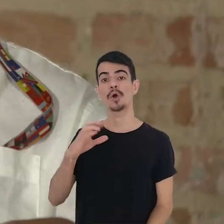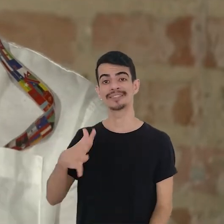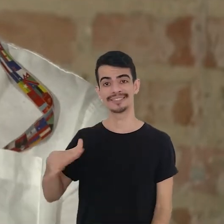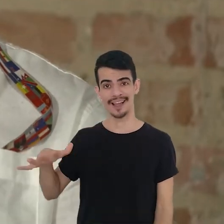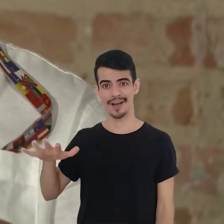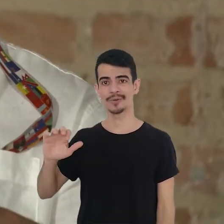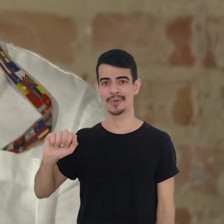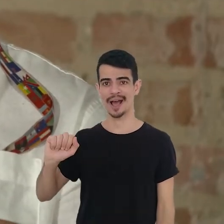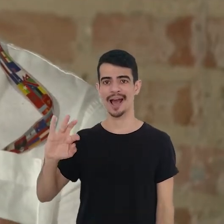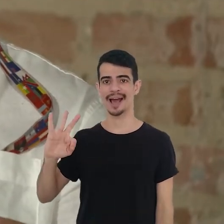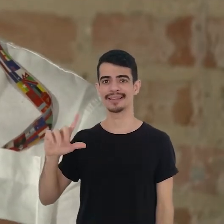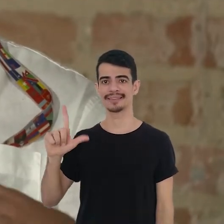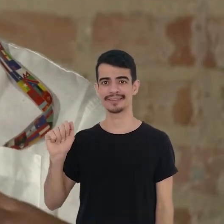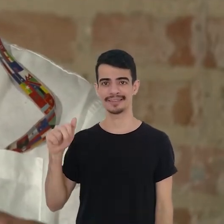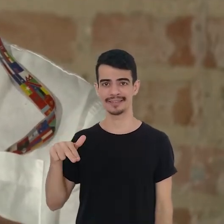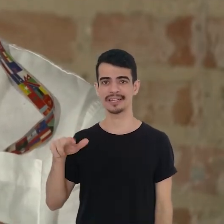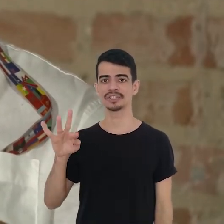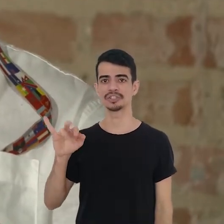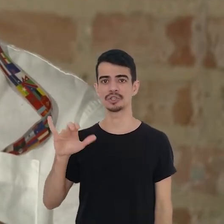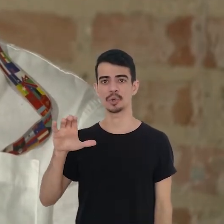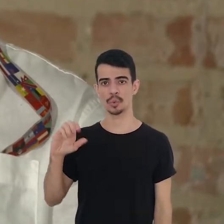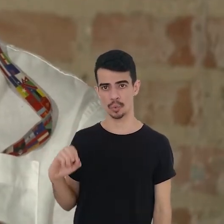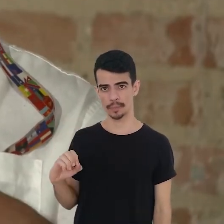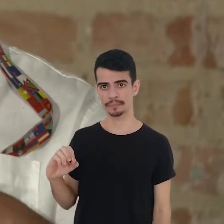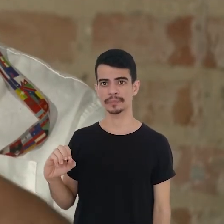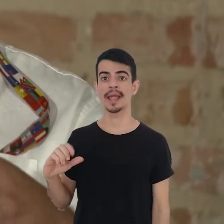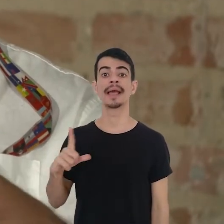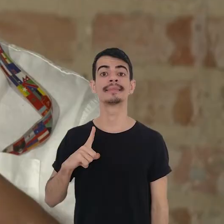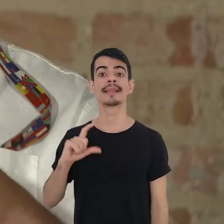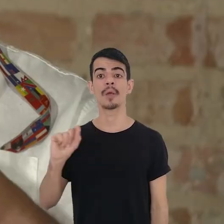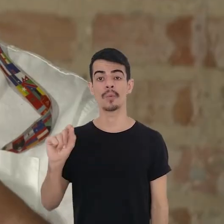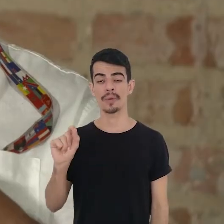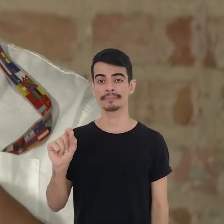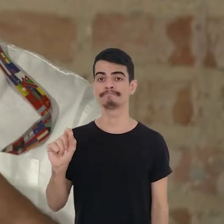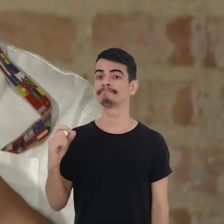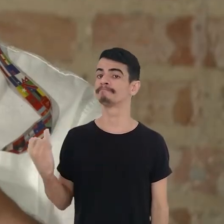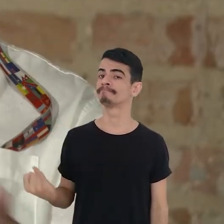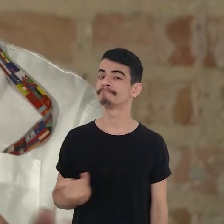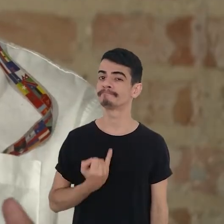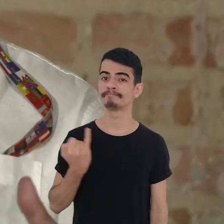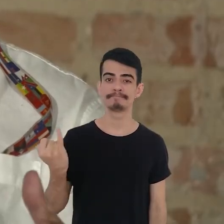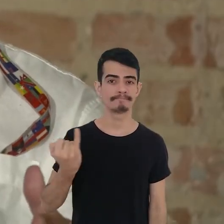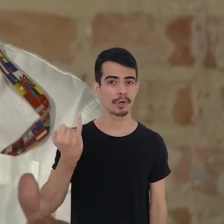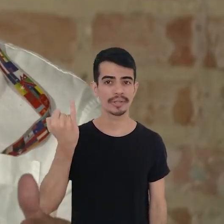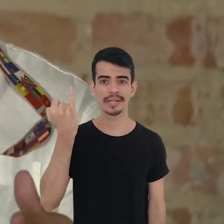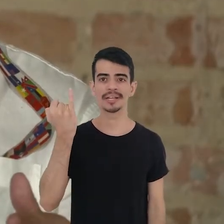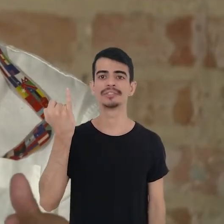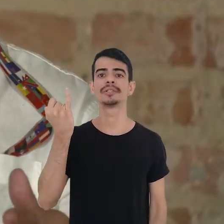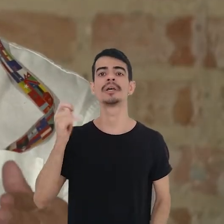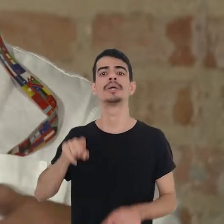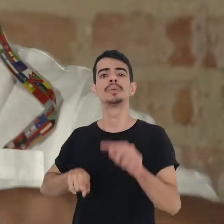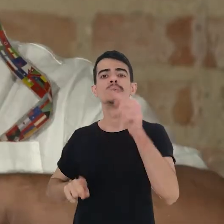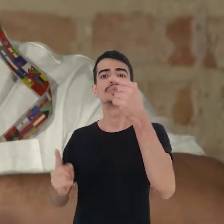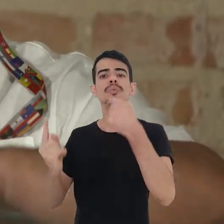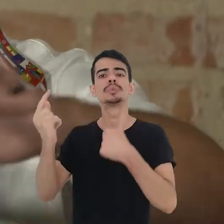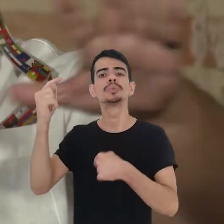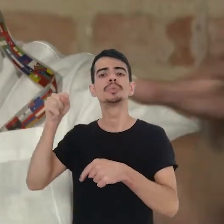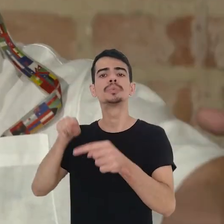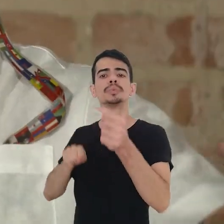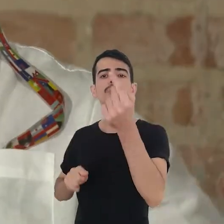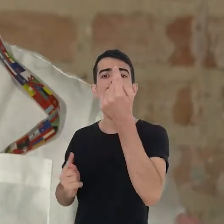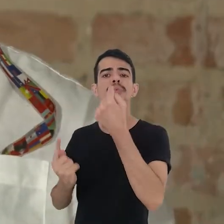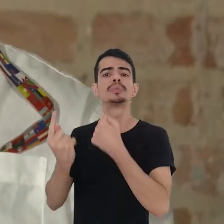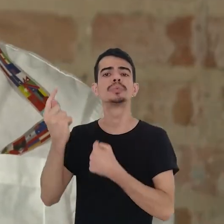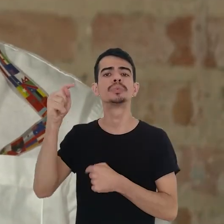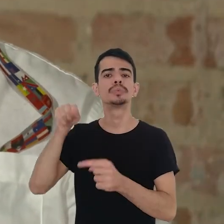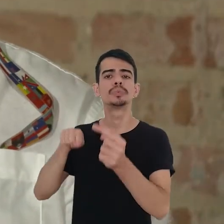Atlântico, ele tem o Oceano Atlântico ele tem uma corrente que é extremamente importante para a